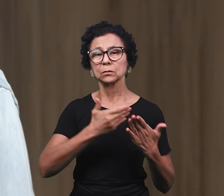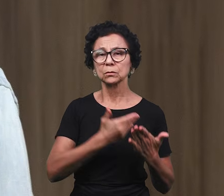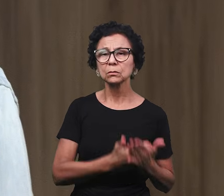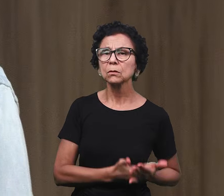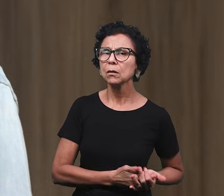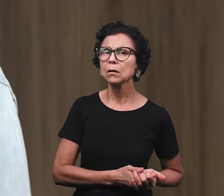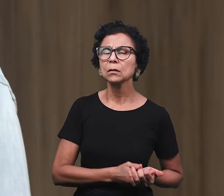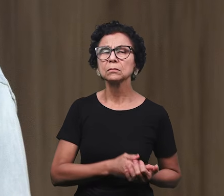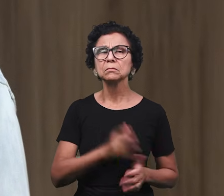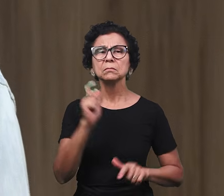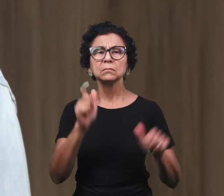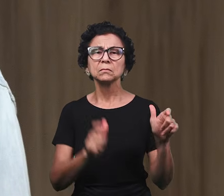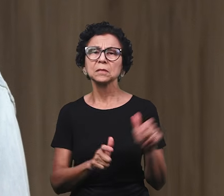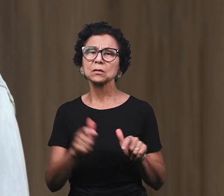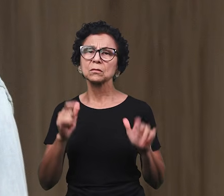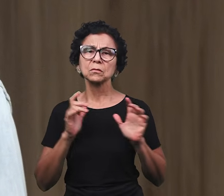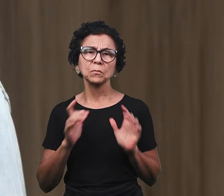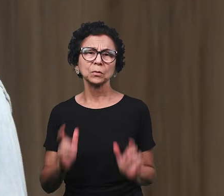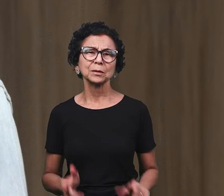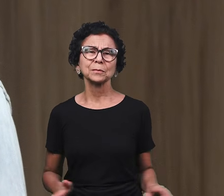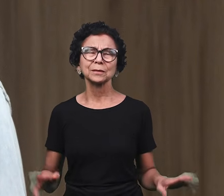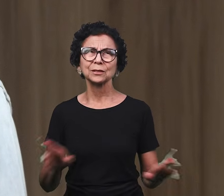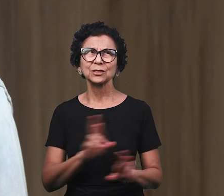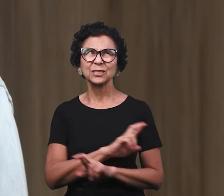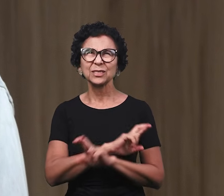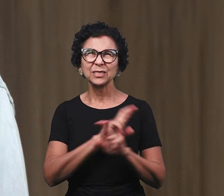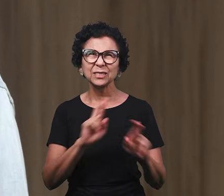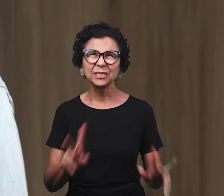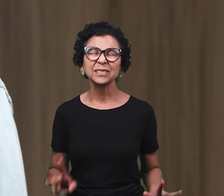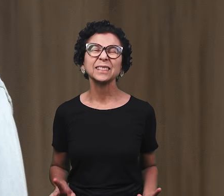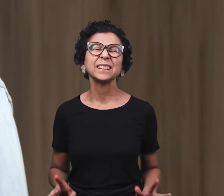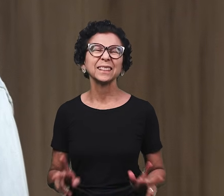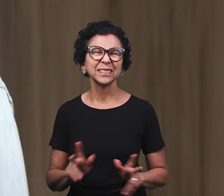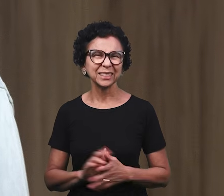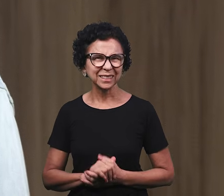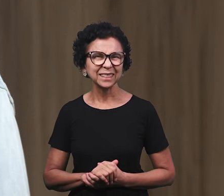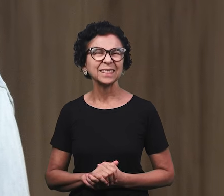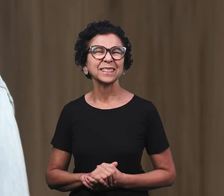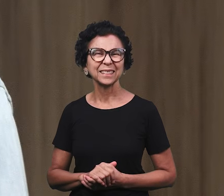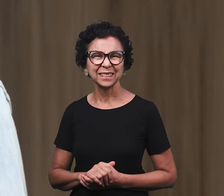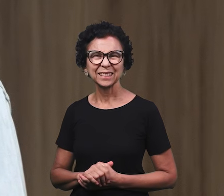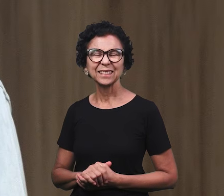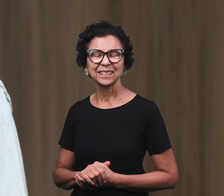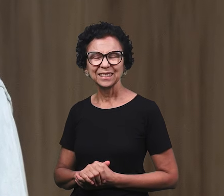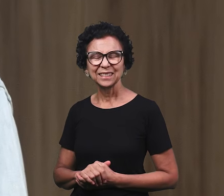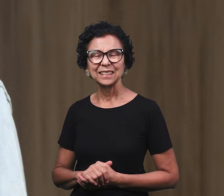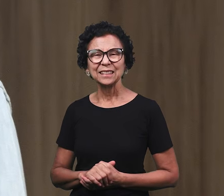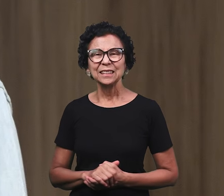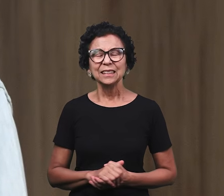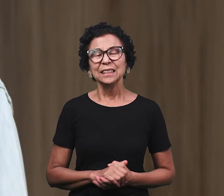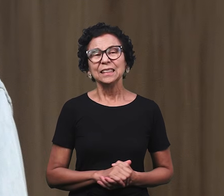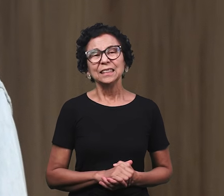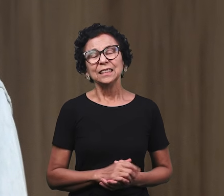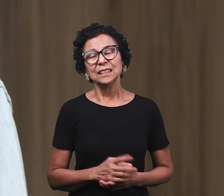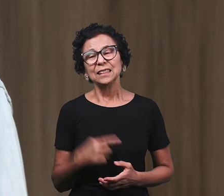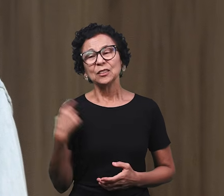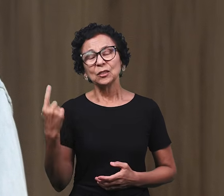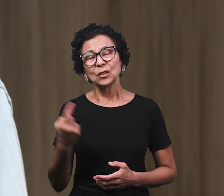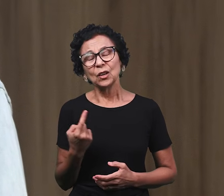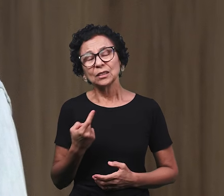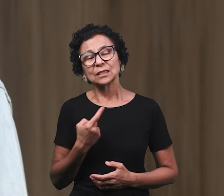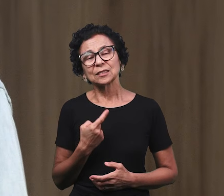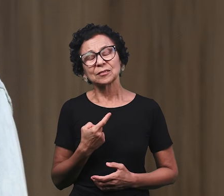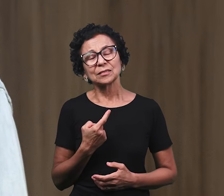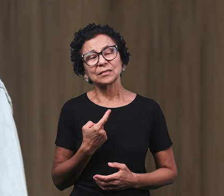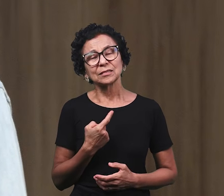forma completamente diferente da nossa fé. E como nós podemos amar essas pessoas